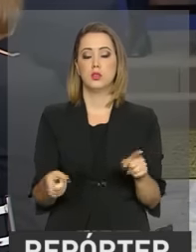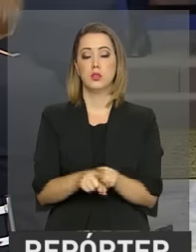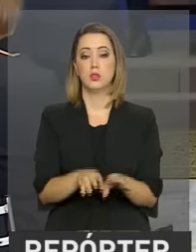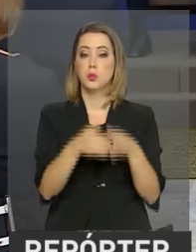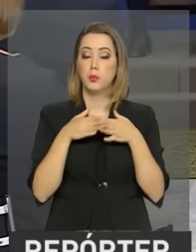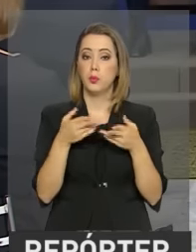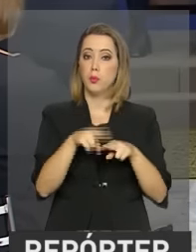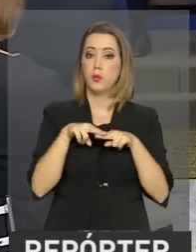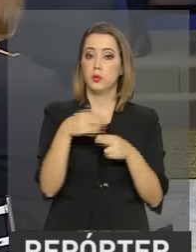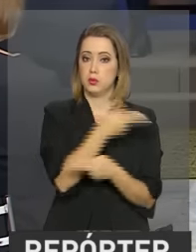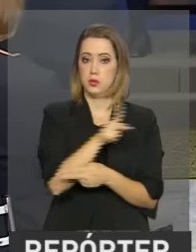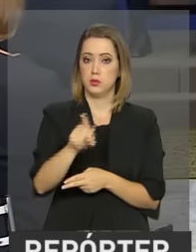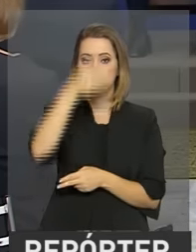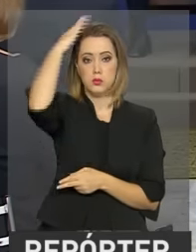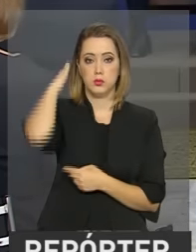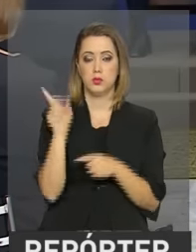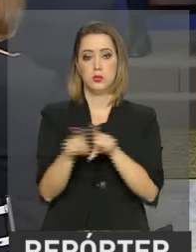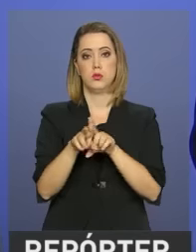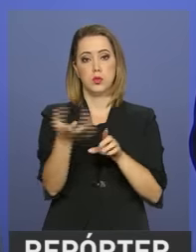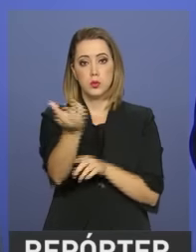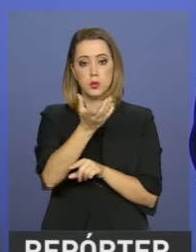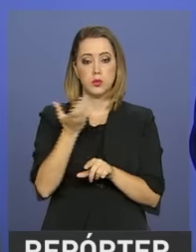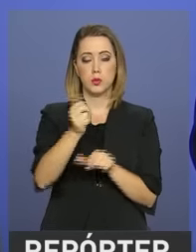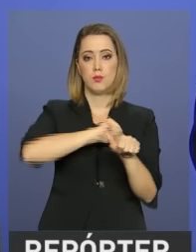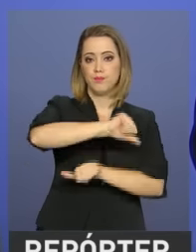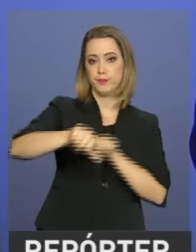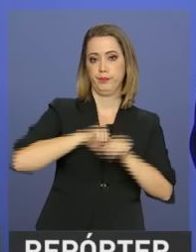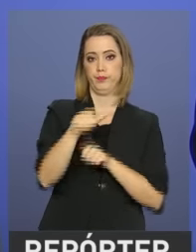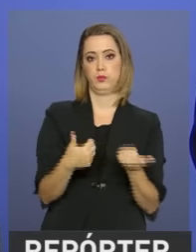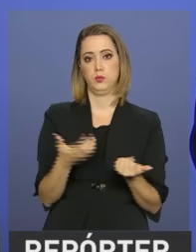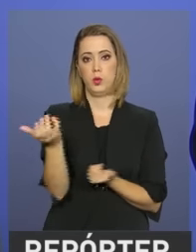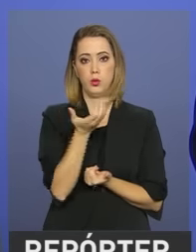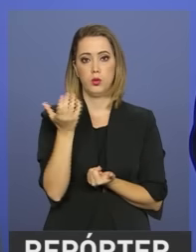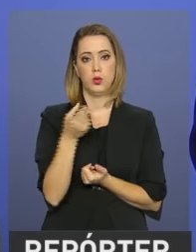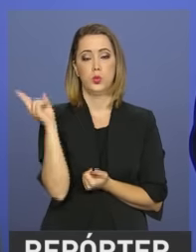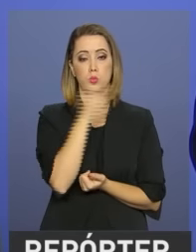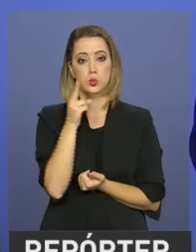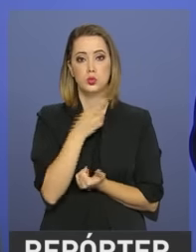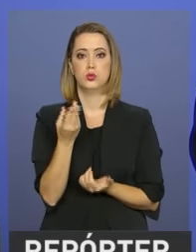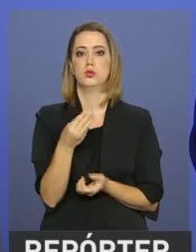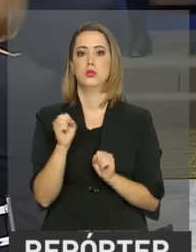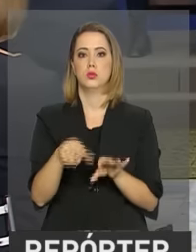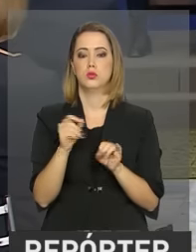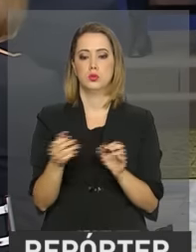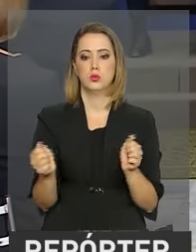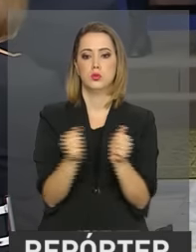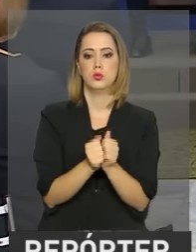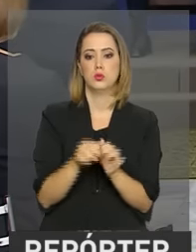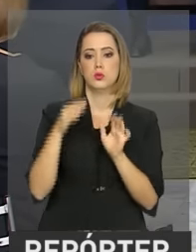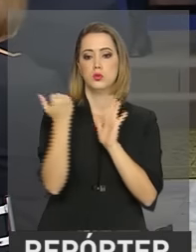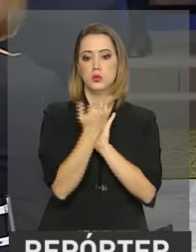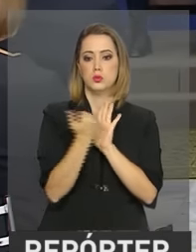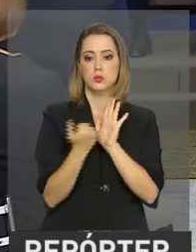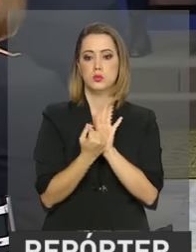presidente faço parte dos jovens que desej mudanças urgentes na educação acompanhado de um projeto inovador